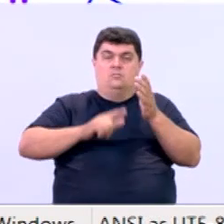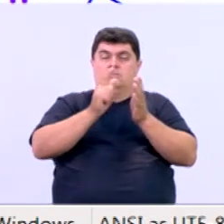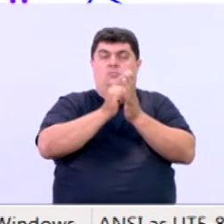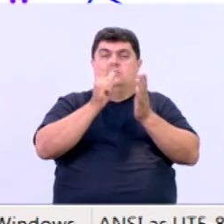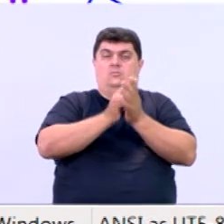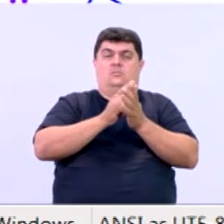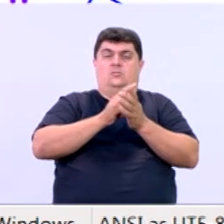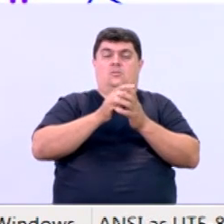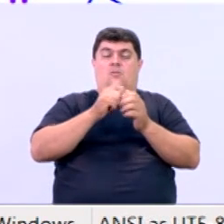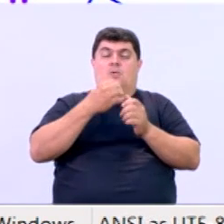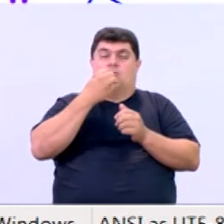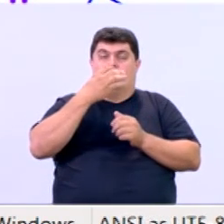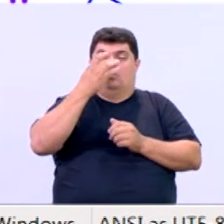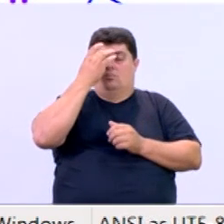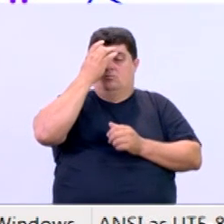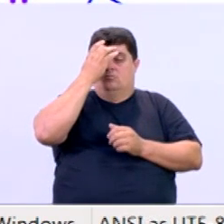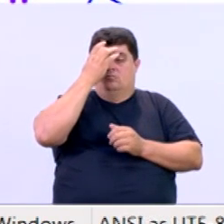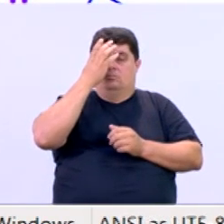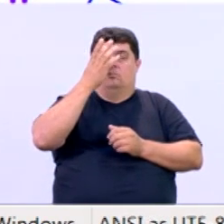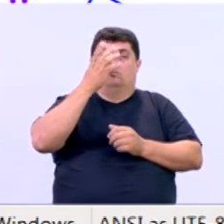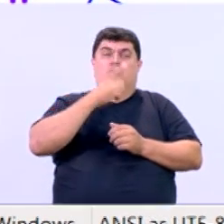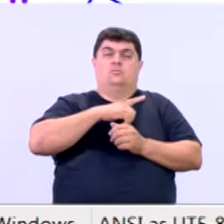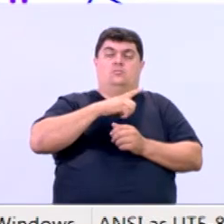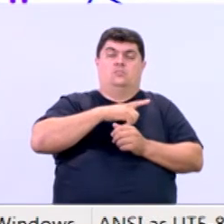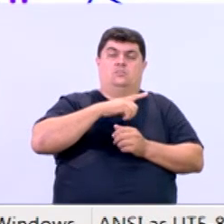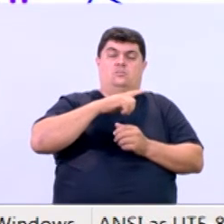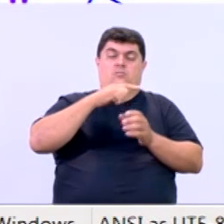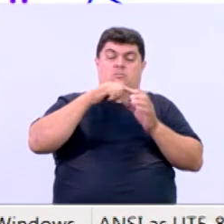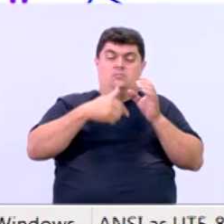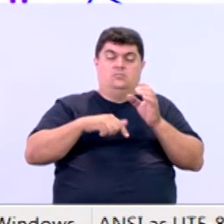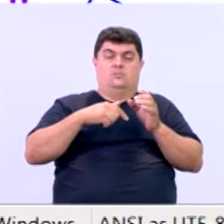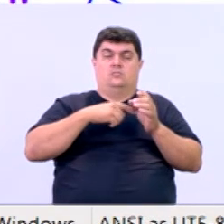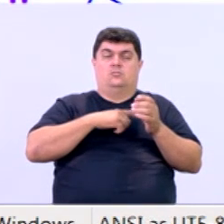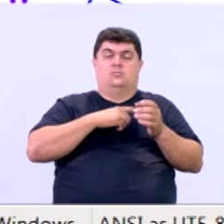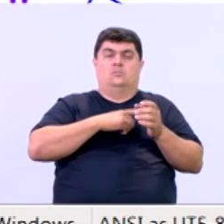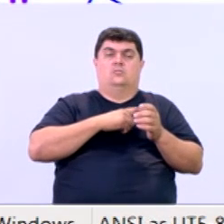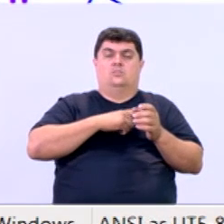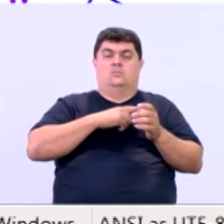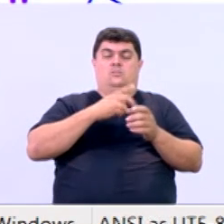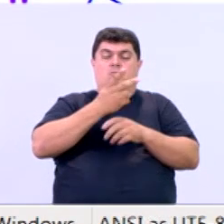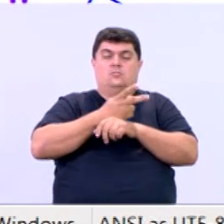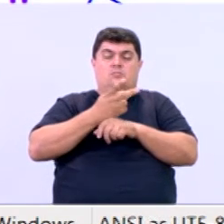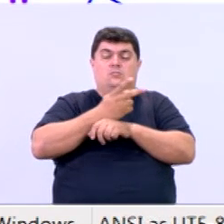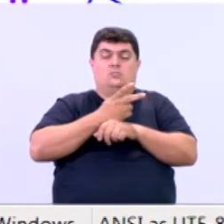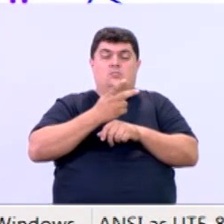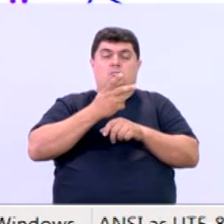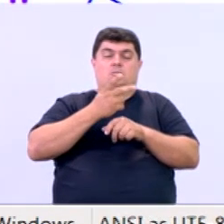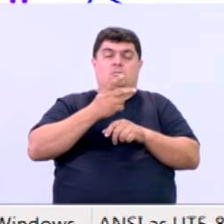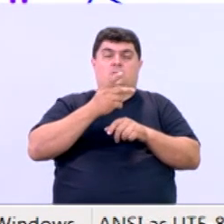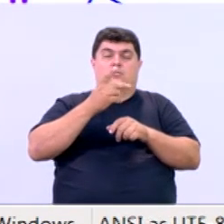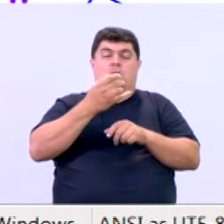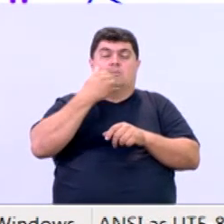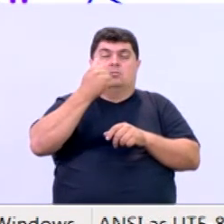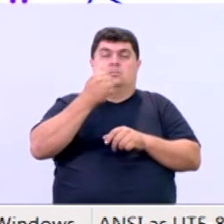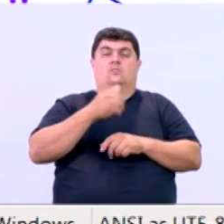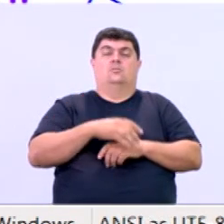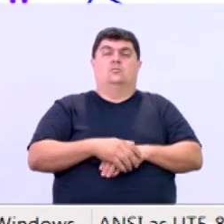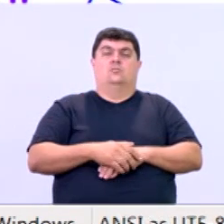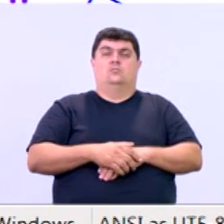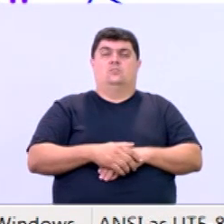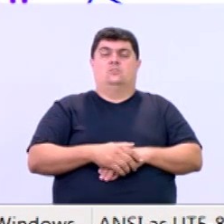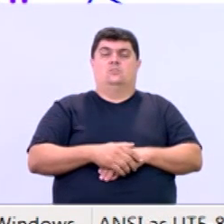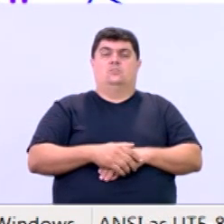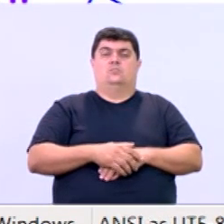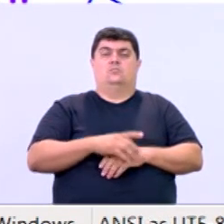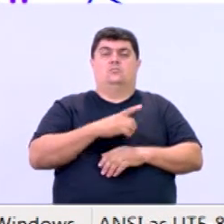Então, facilita naquelas pesquisas do Google e de outros buscadores, tá? A ver o seu